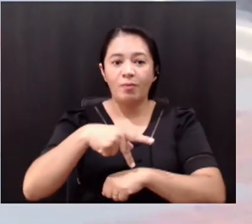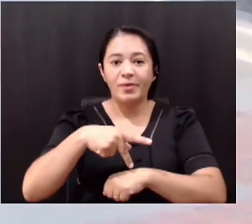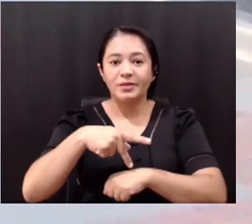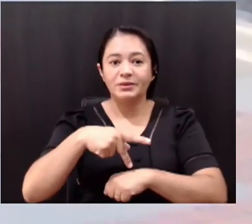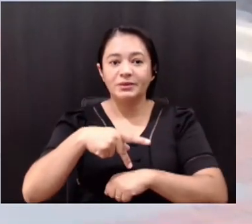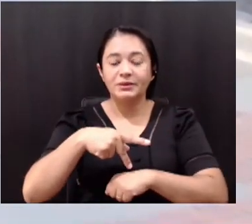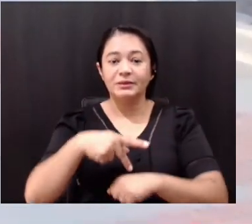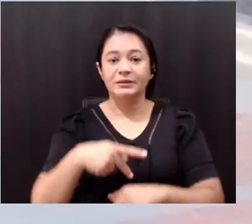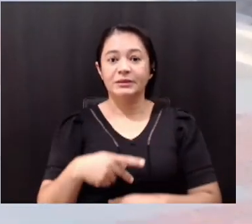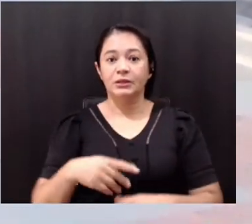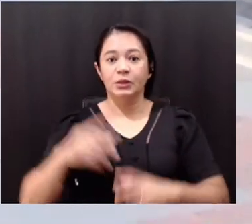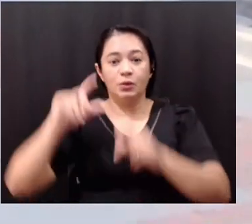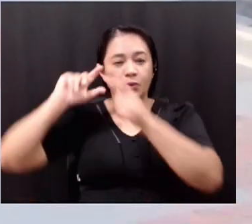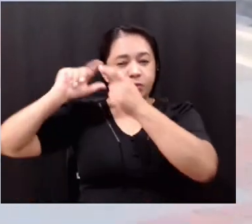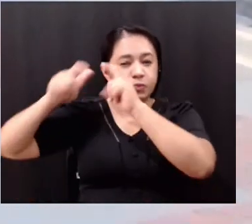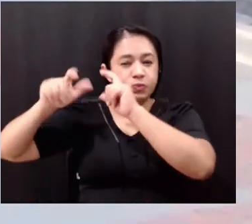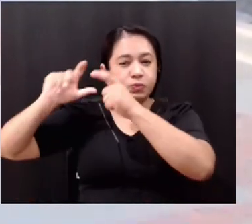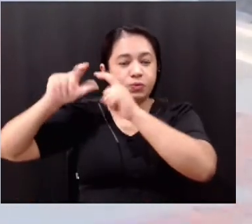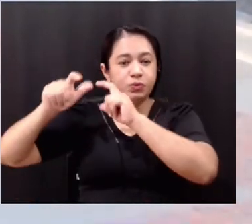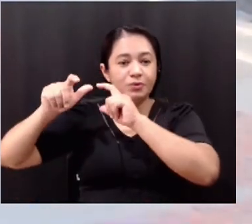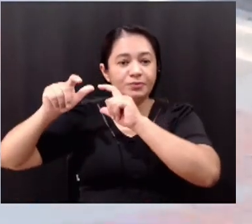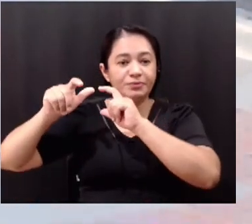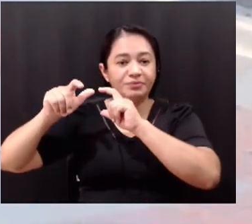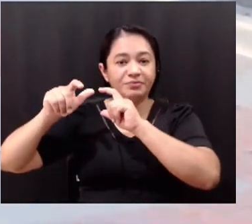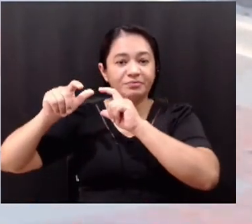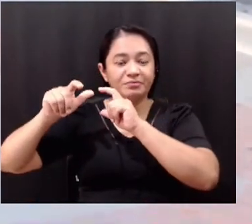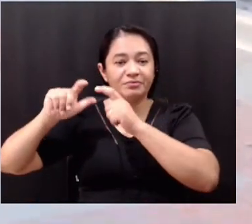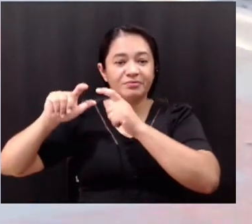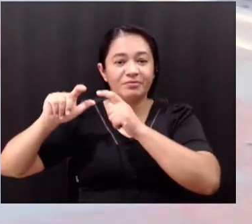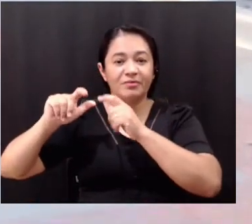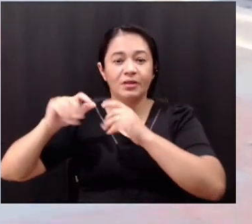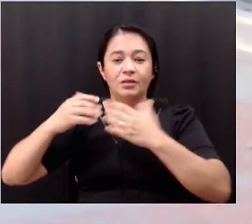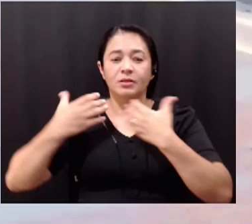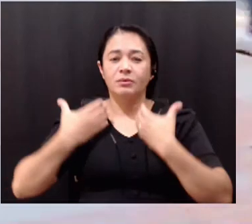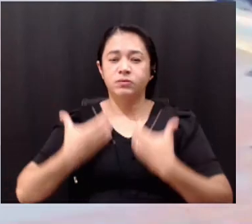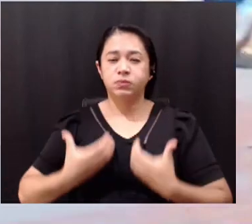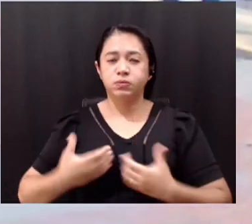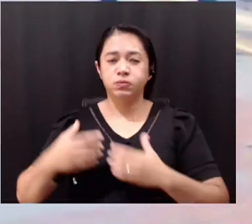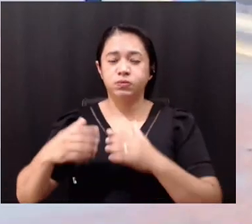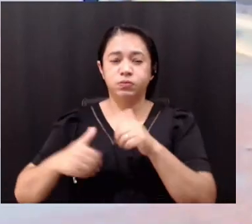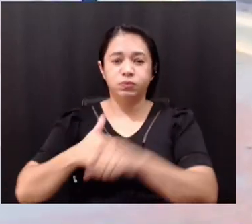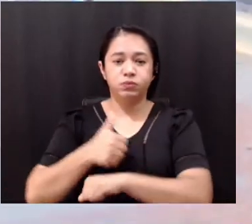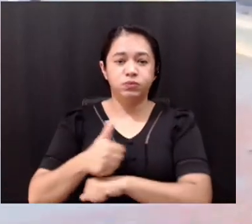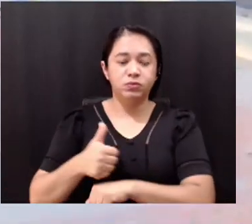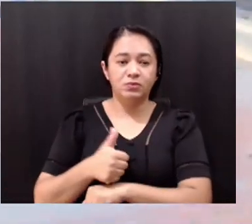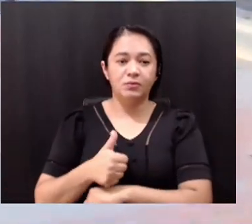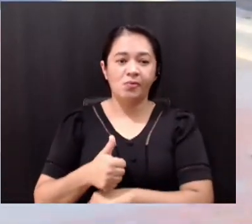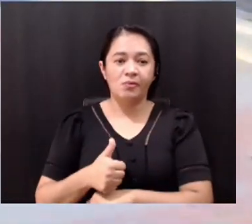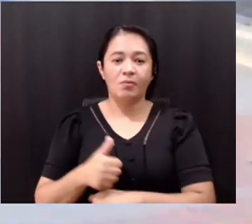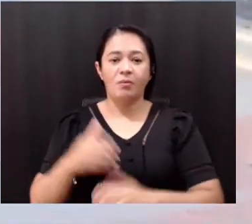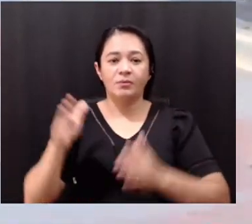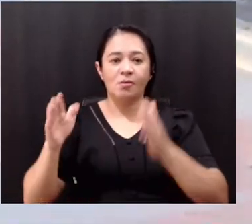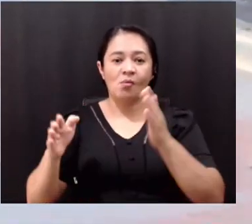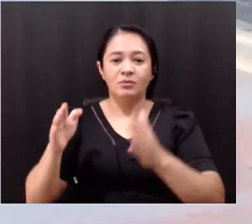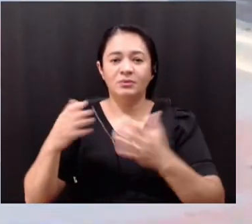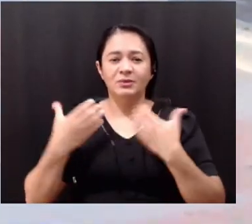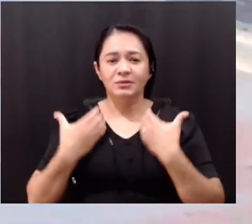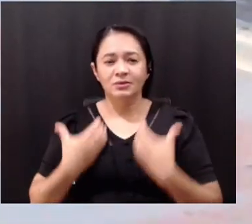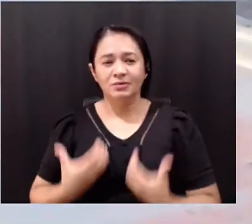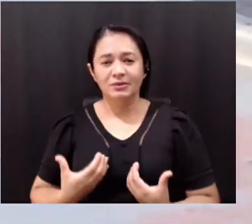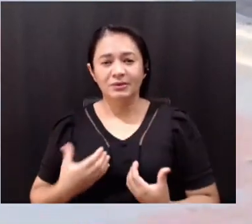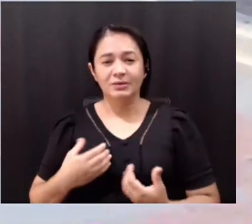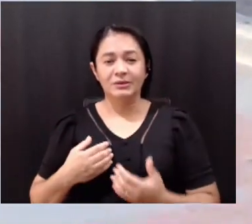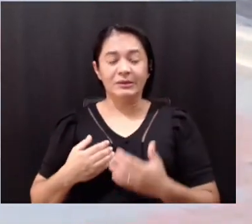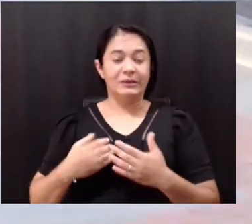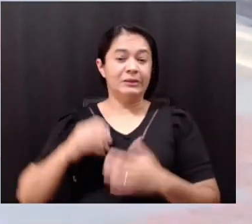ou também conhecida como síndrome do esgotamento profissional, que é esse quadro de exaustão extrema. E por isso